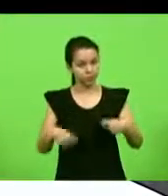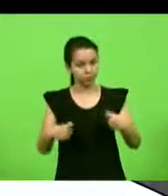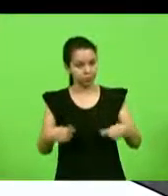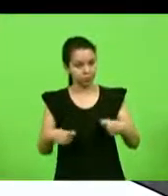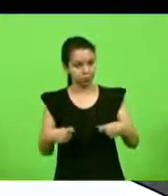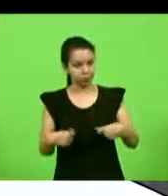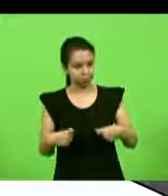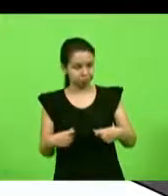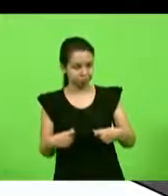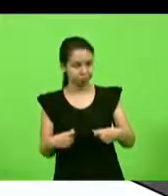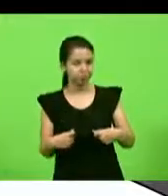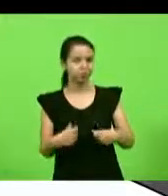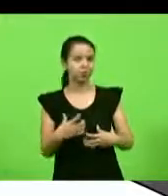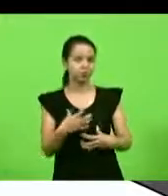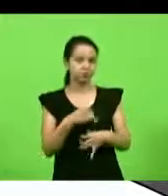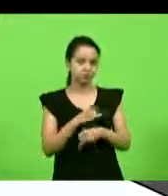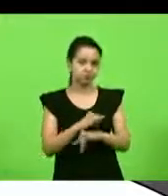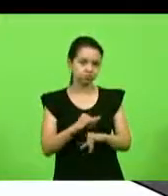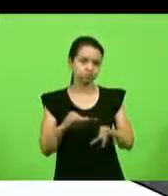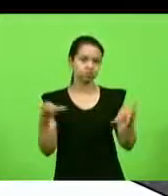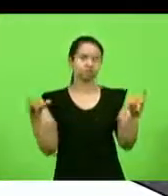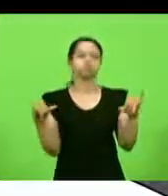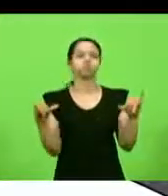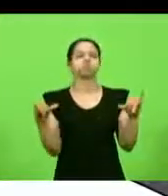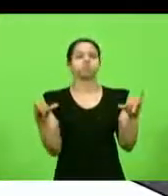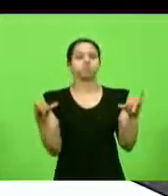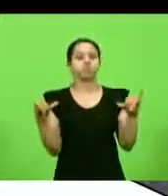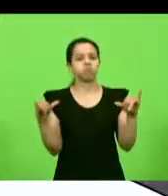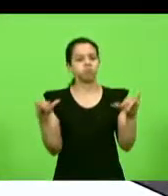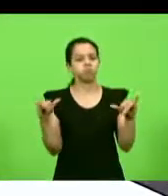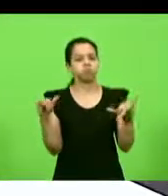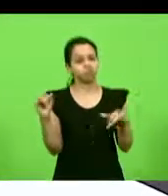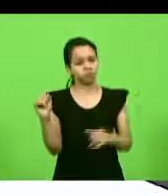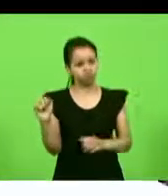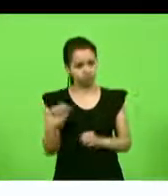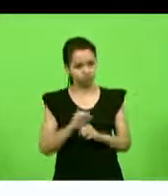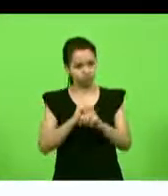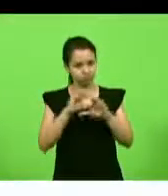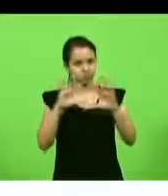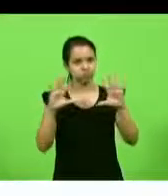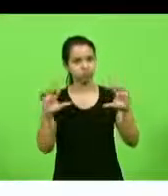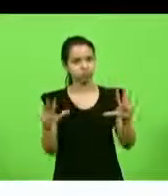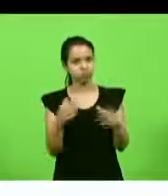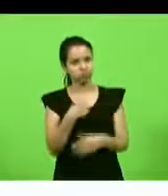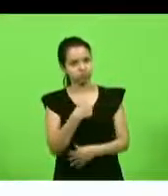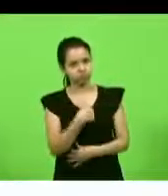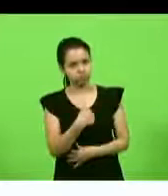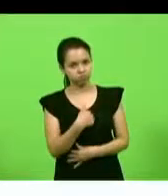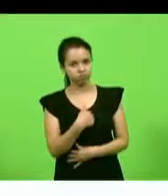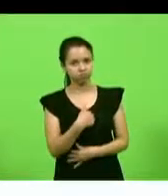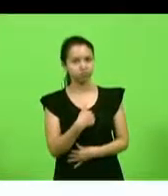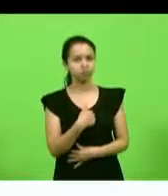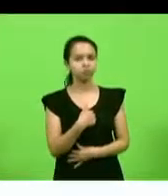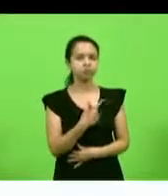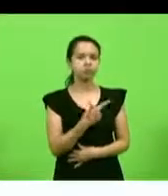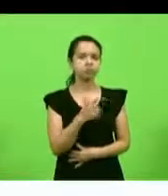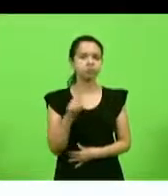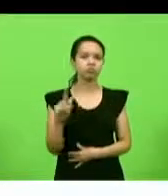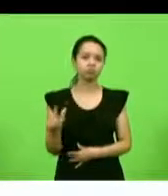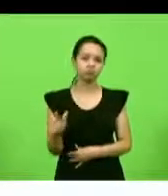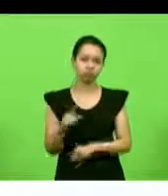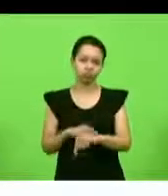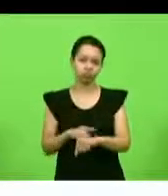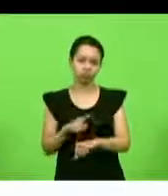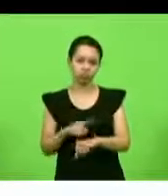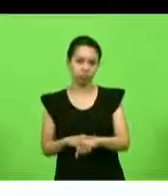fazer essa manifestação, claro, me pronunciei num outro momento de que